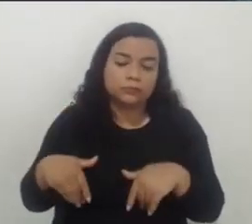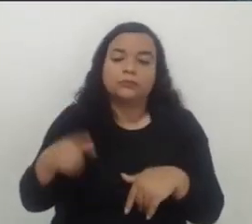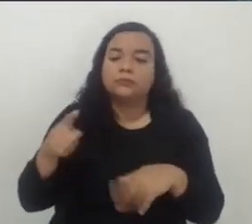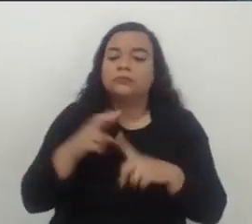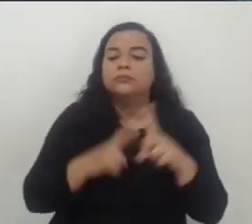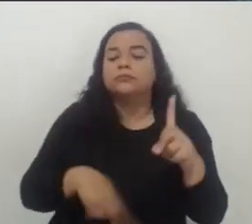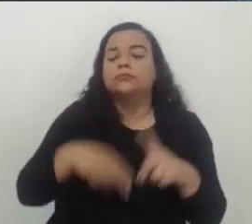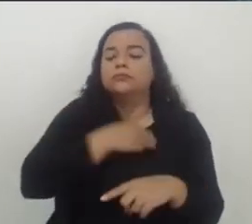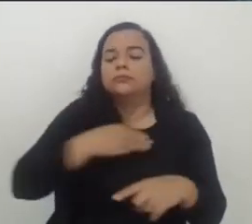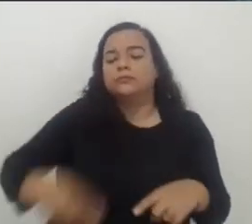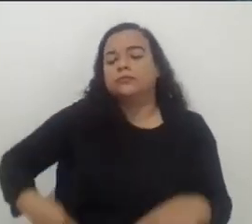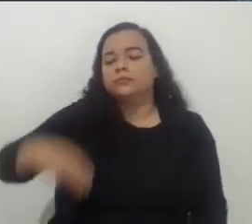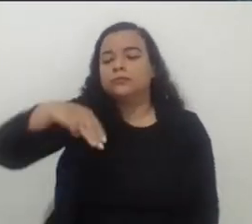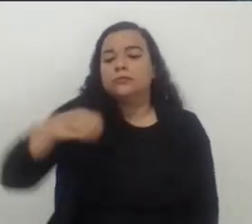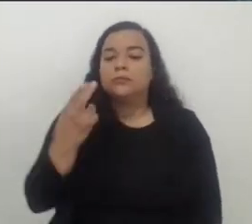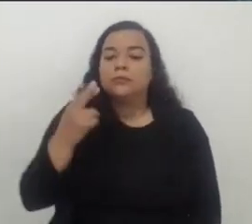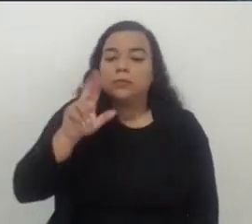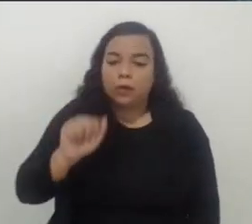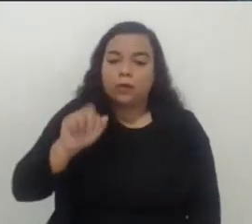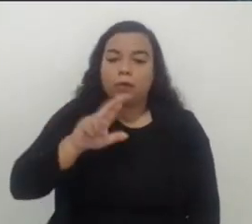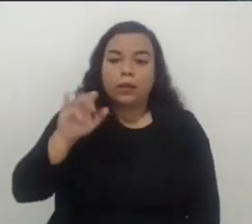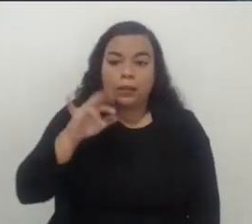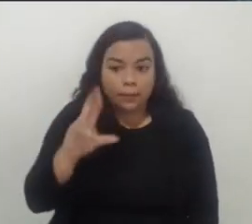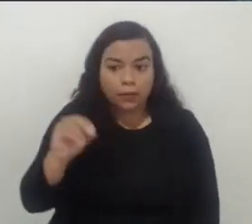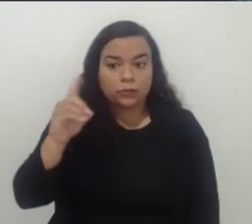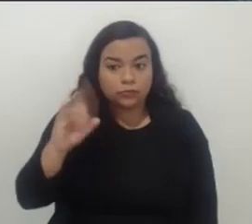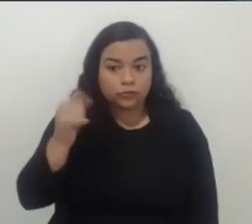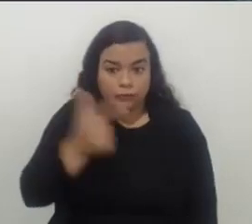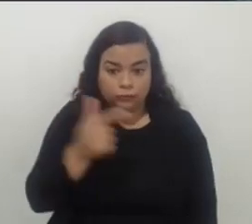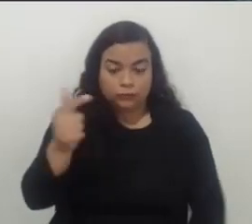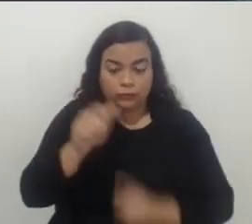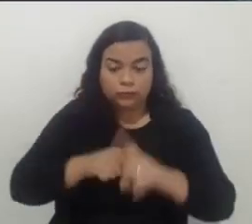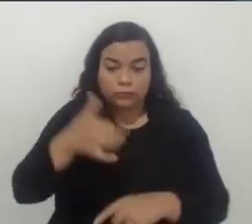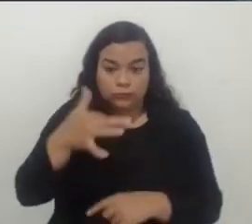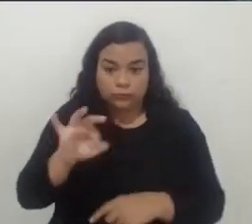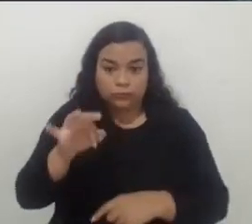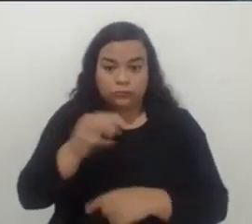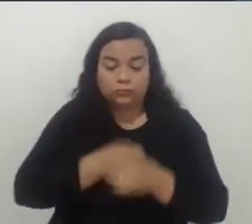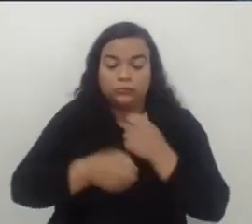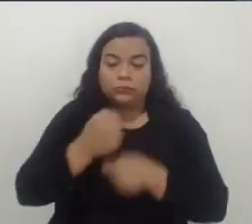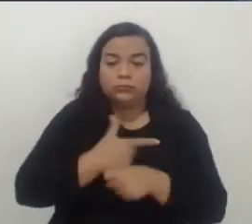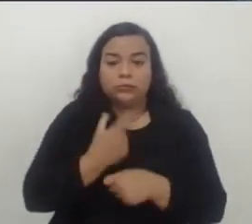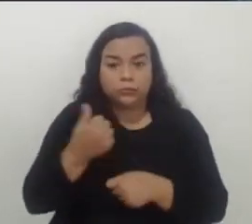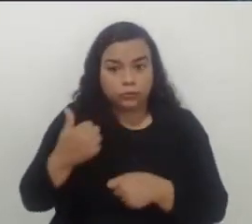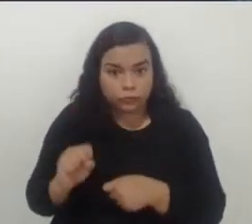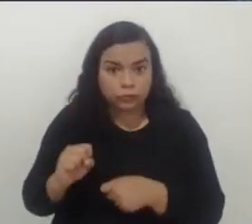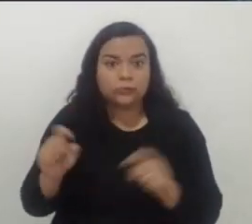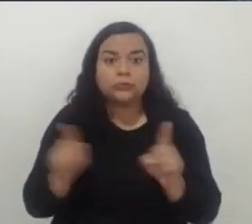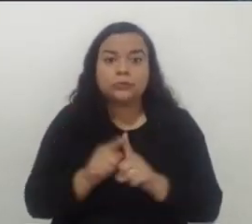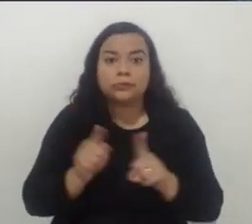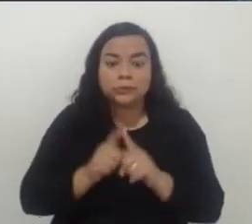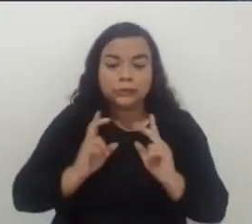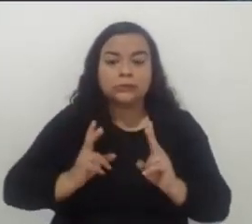Moura Ribeiro. Em 22/10/18, e seguindo, no mesmo